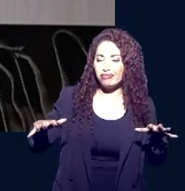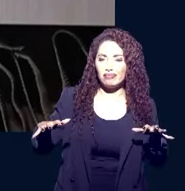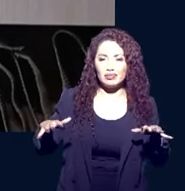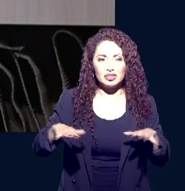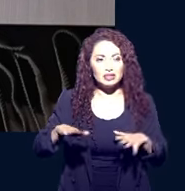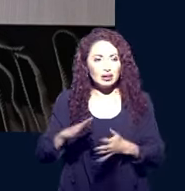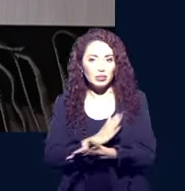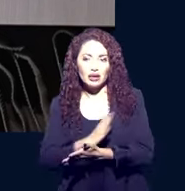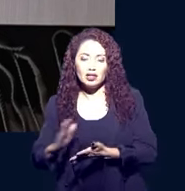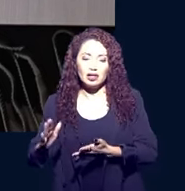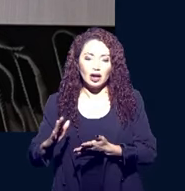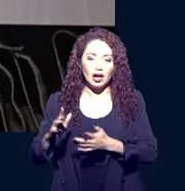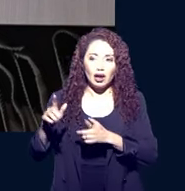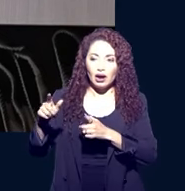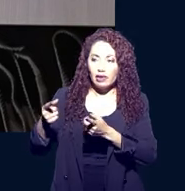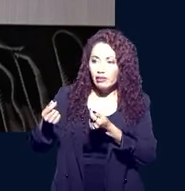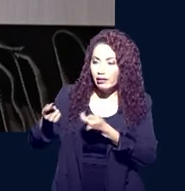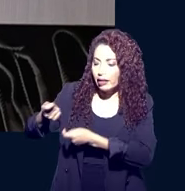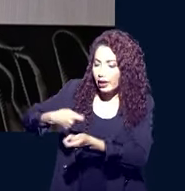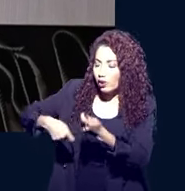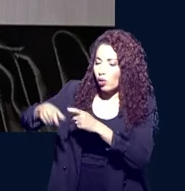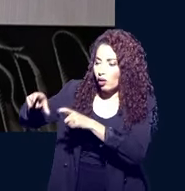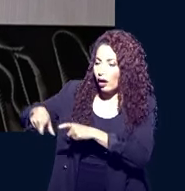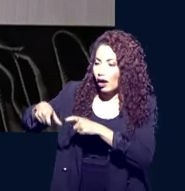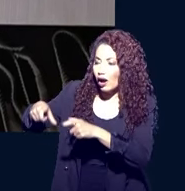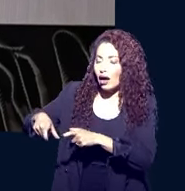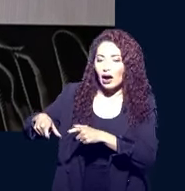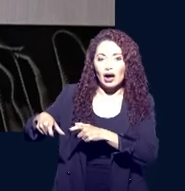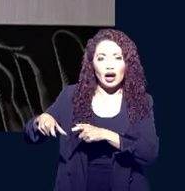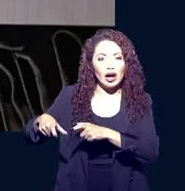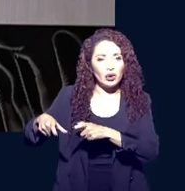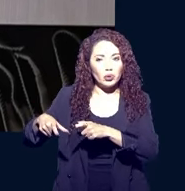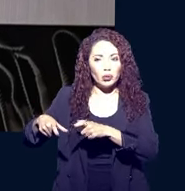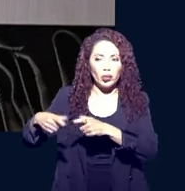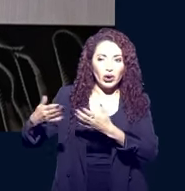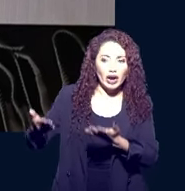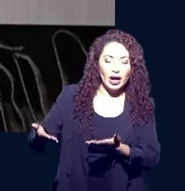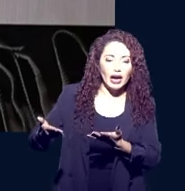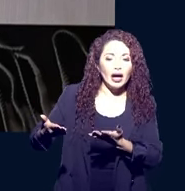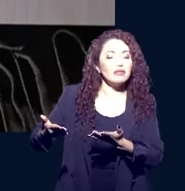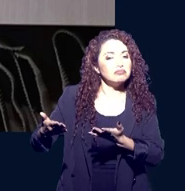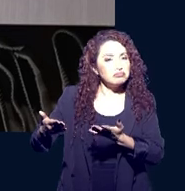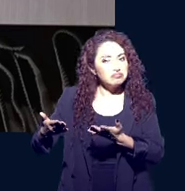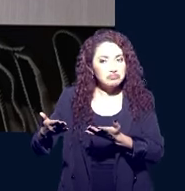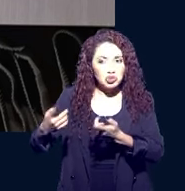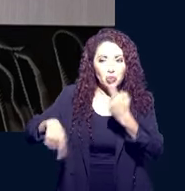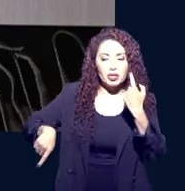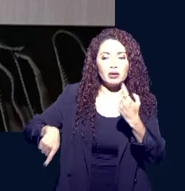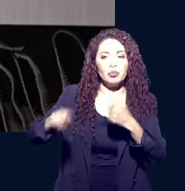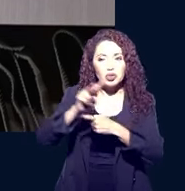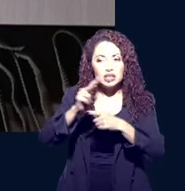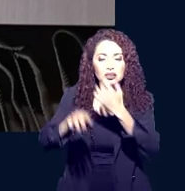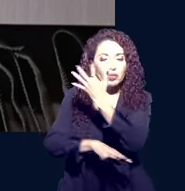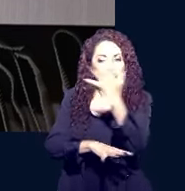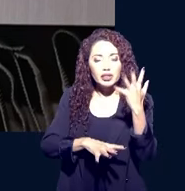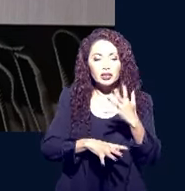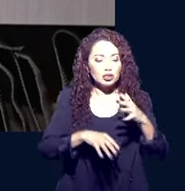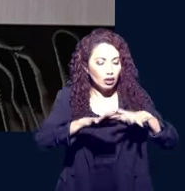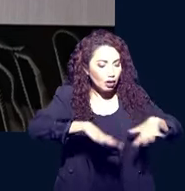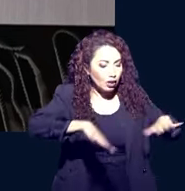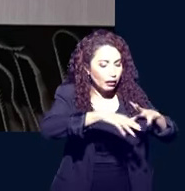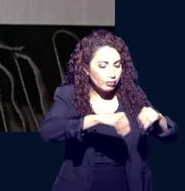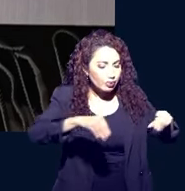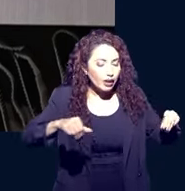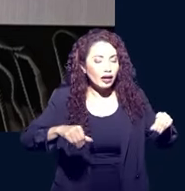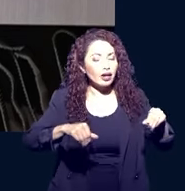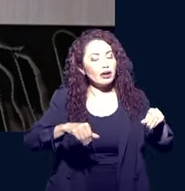agronegócio não é incompatível com Proteção Ambiental demarcação de terras indígenas onde legítima não é